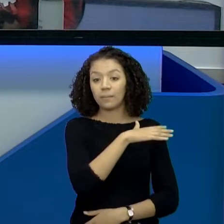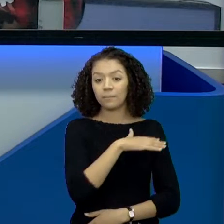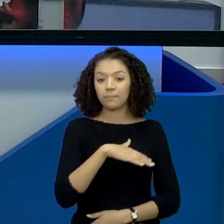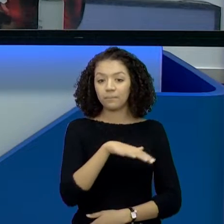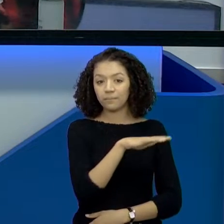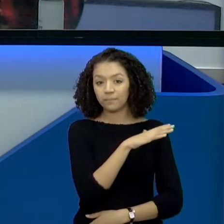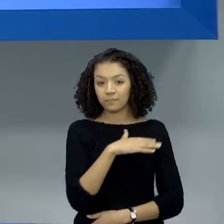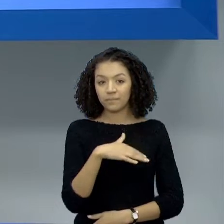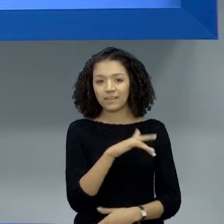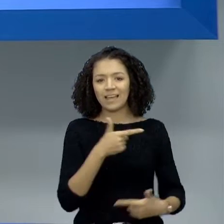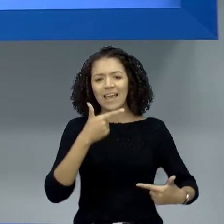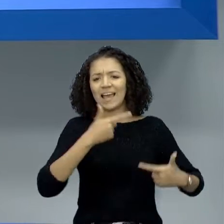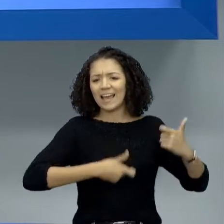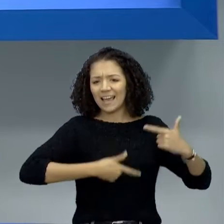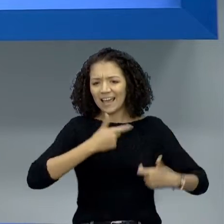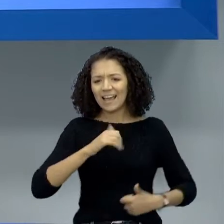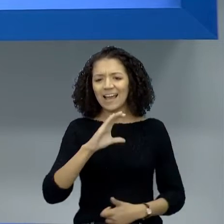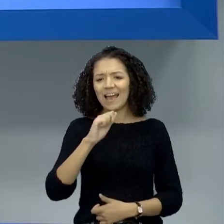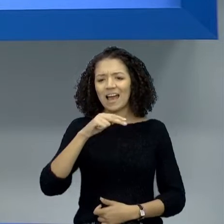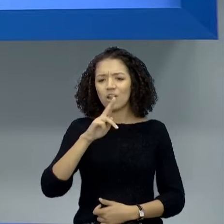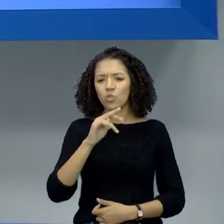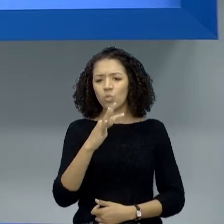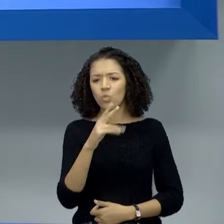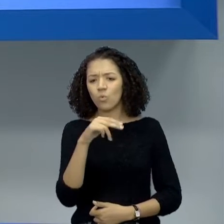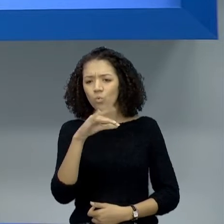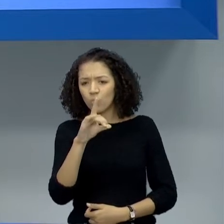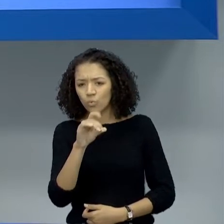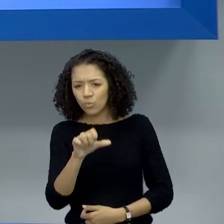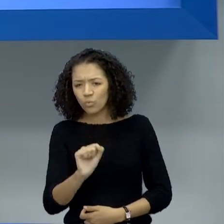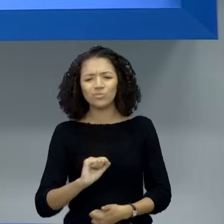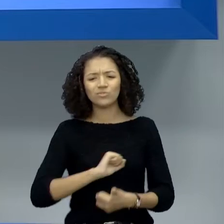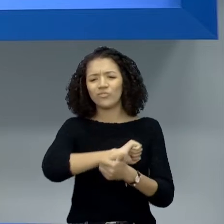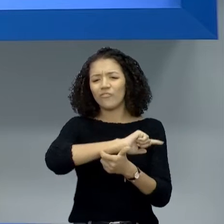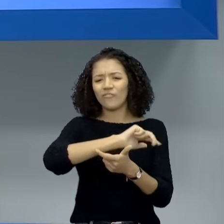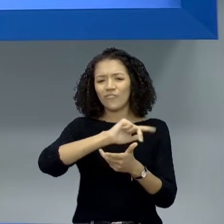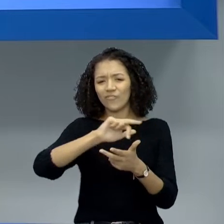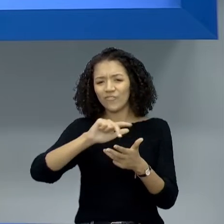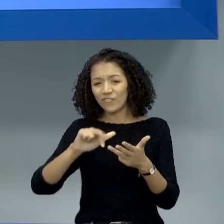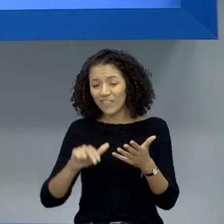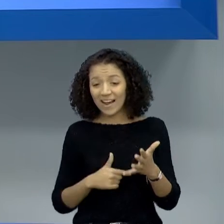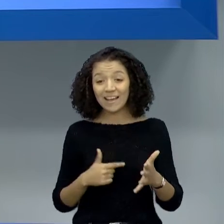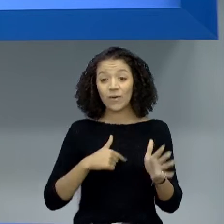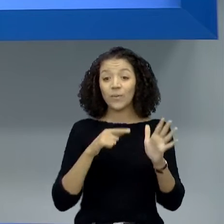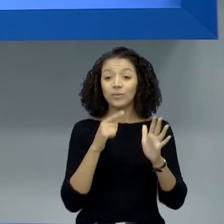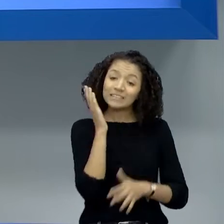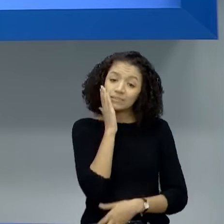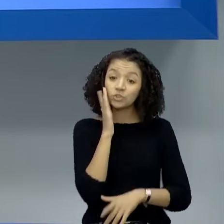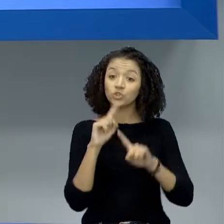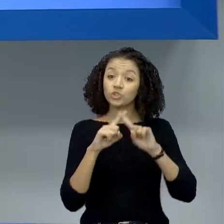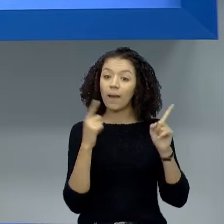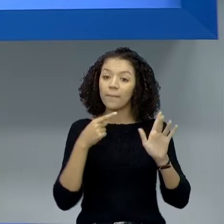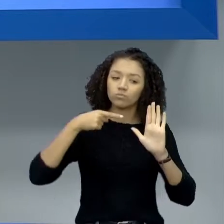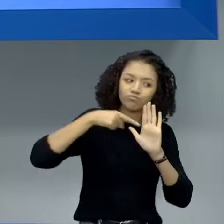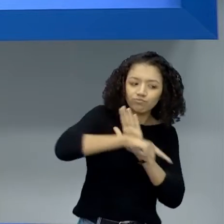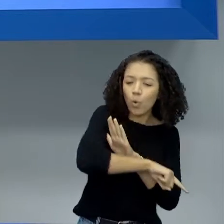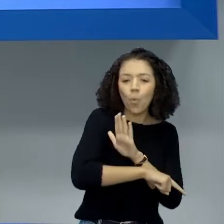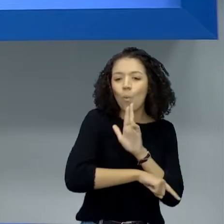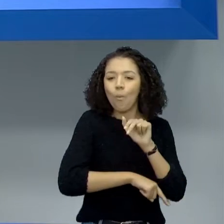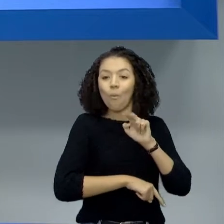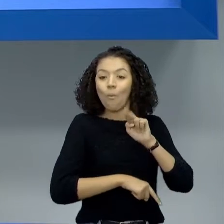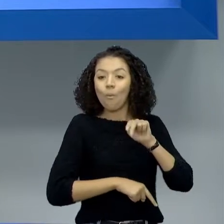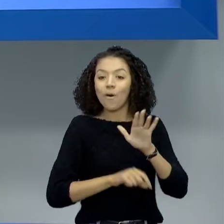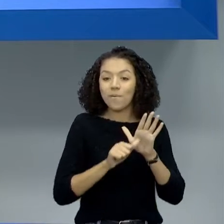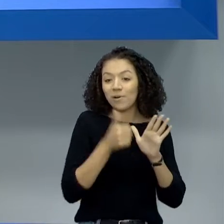Aí entrou Guerra de Canudos, entrou vários assuntos que eu já sabia, mas eu não tinha me aprofundado tanto. Então foi muito